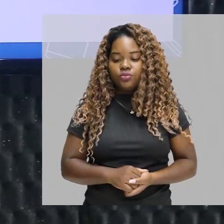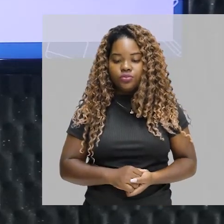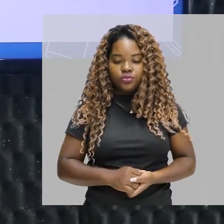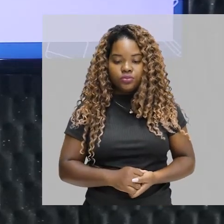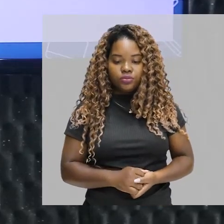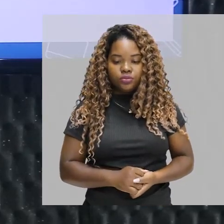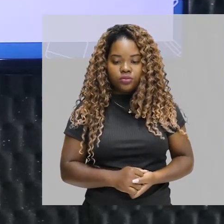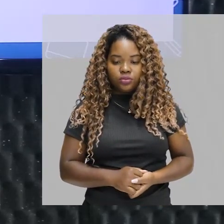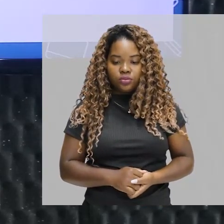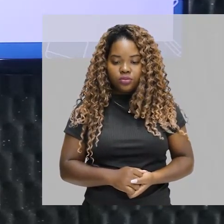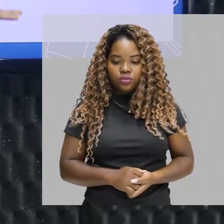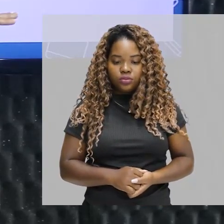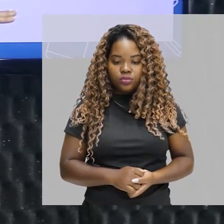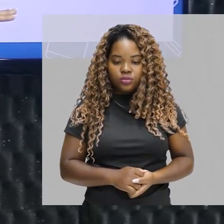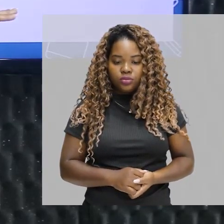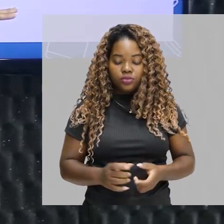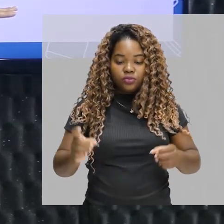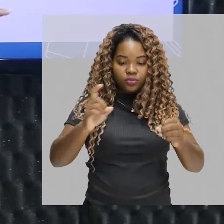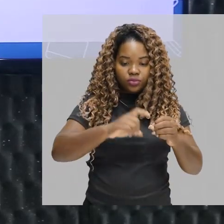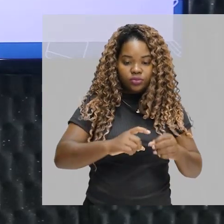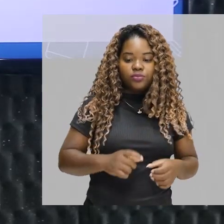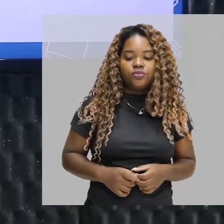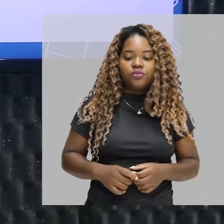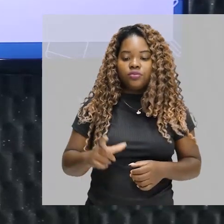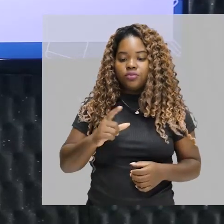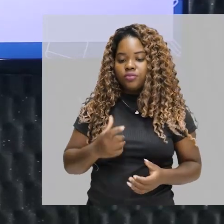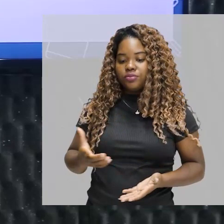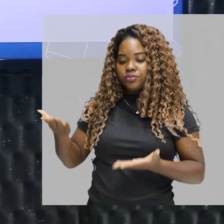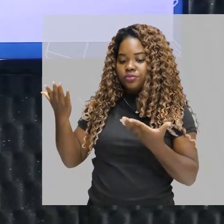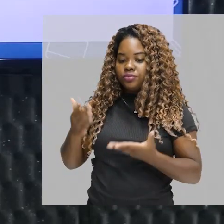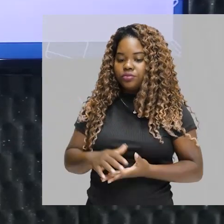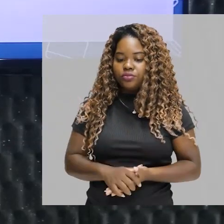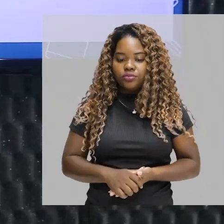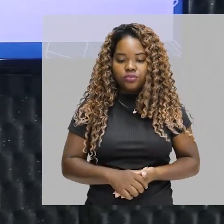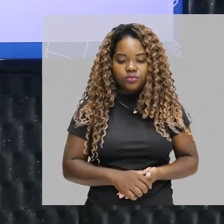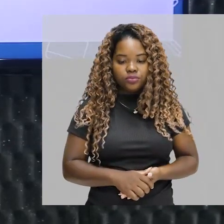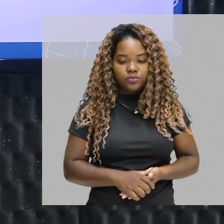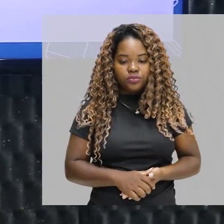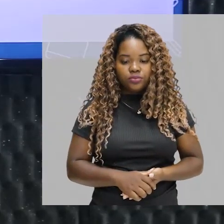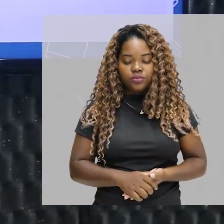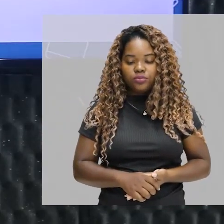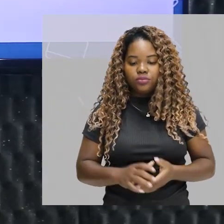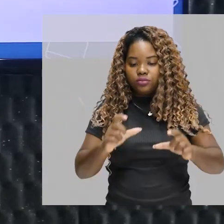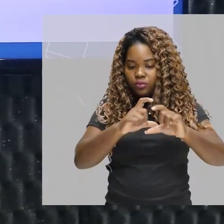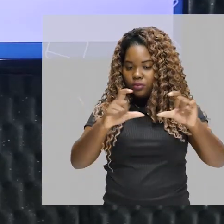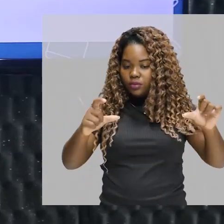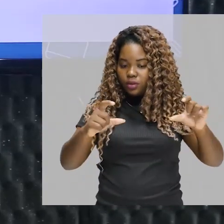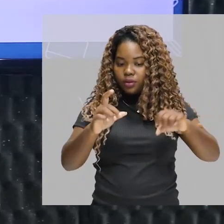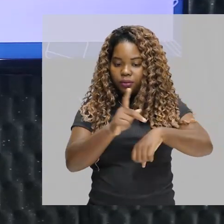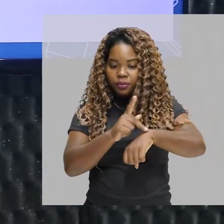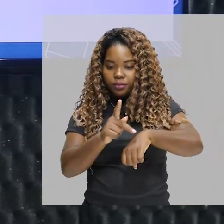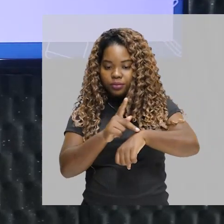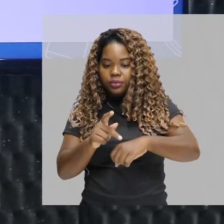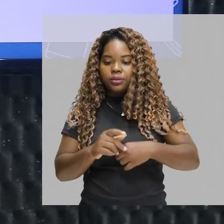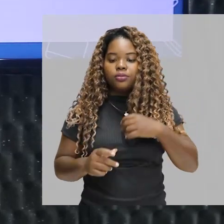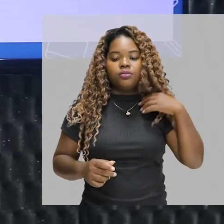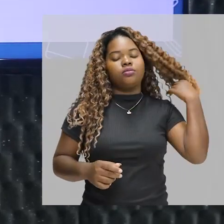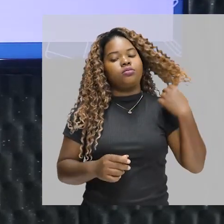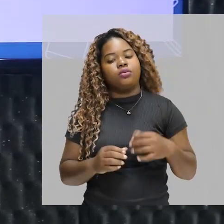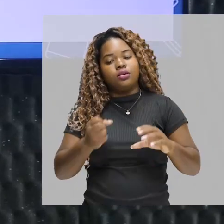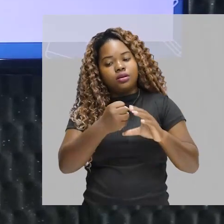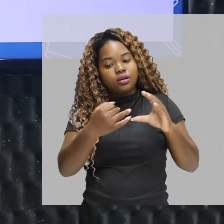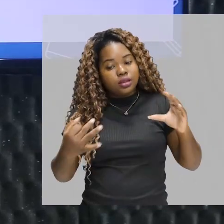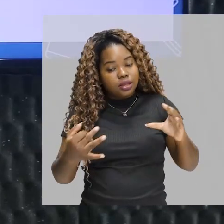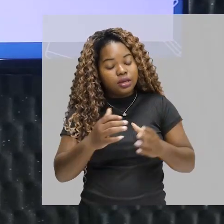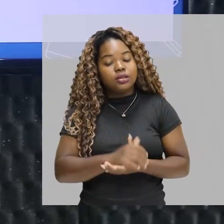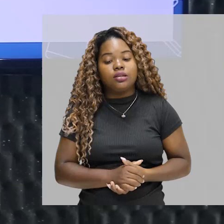ver esses espaços aqui, essas expressões em negrito. Ó. E os filhos de Ana eram bons. Característica dos